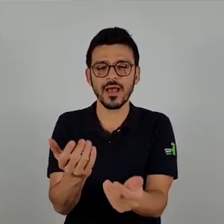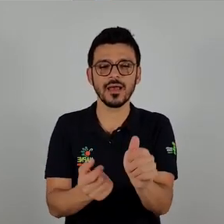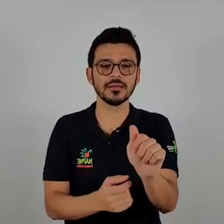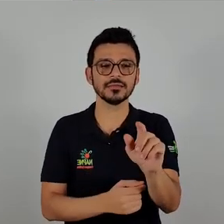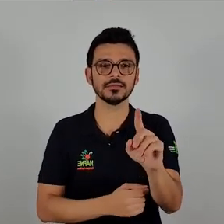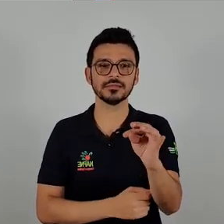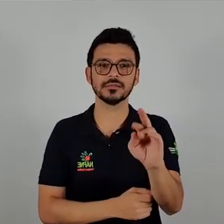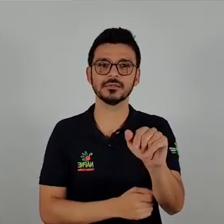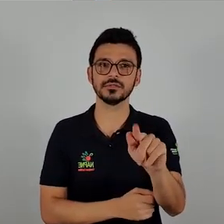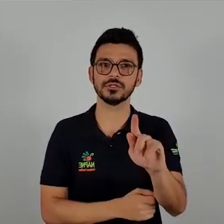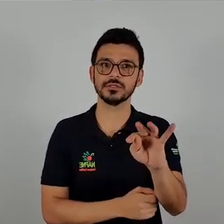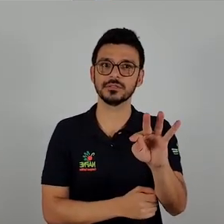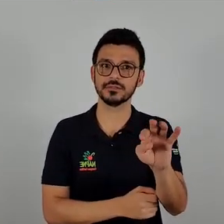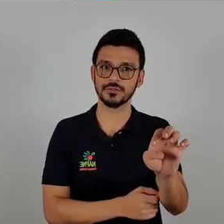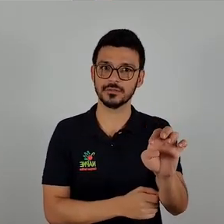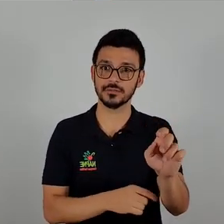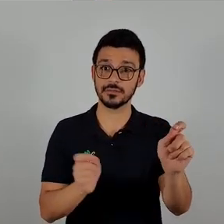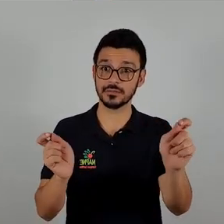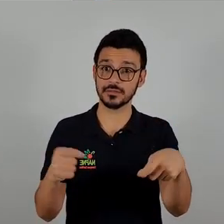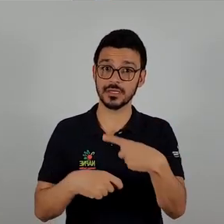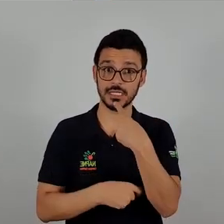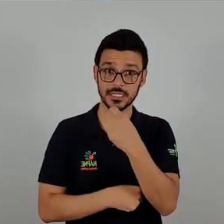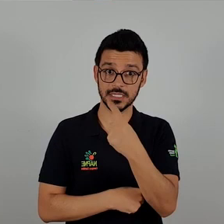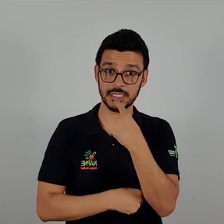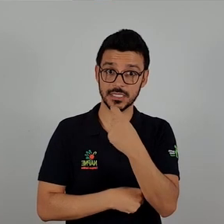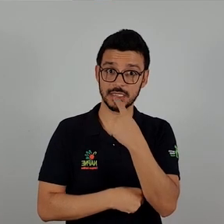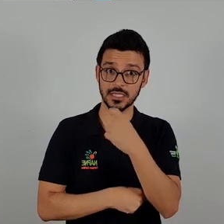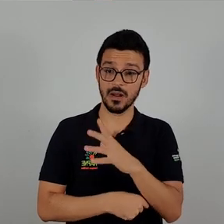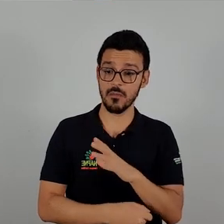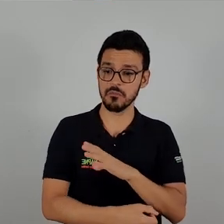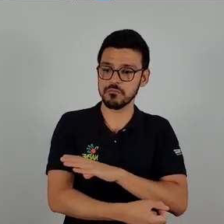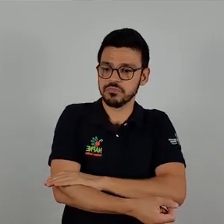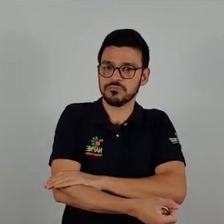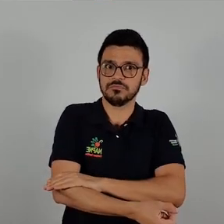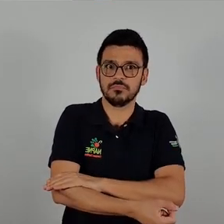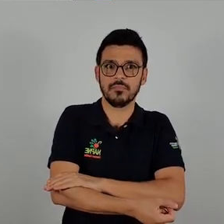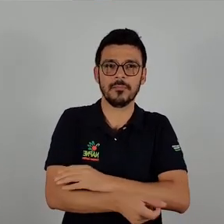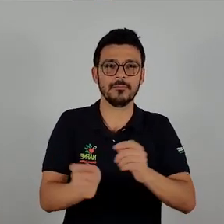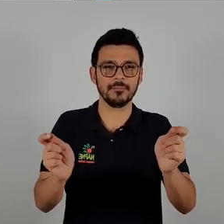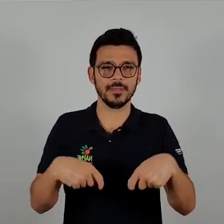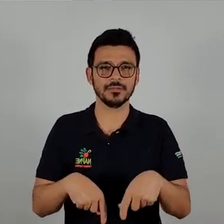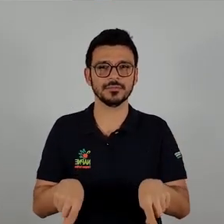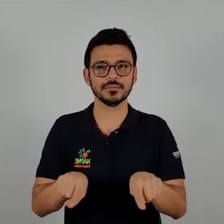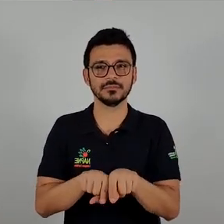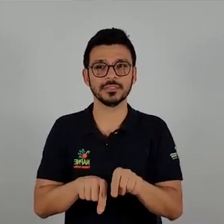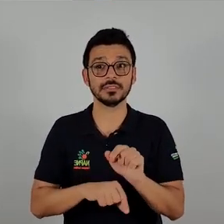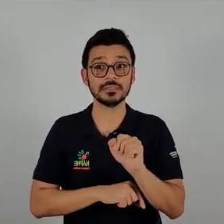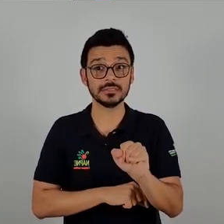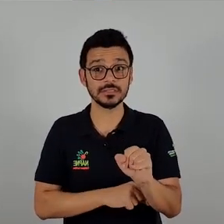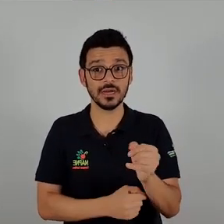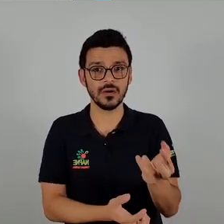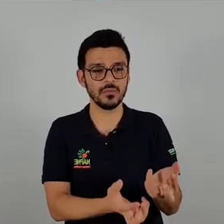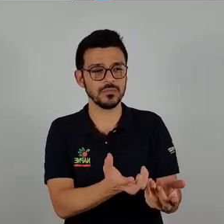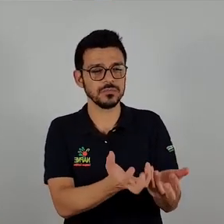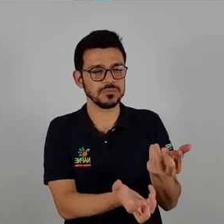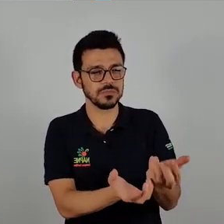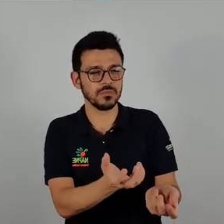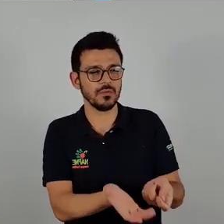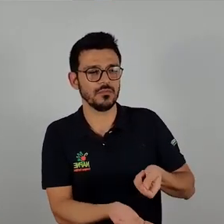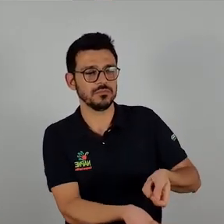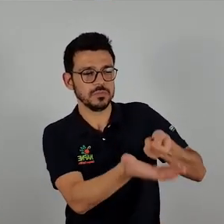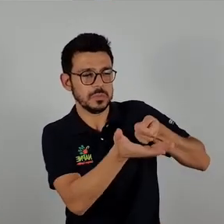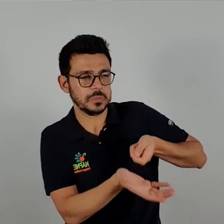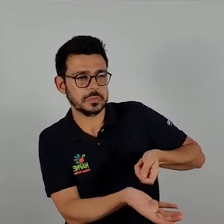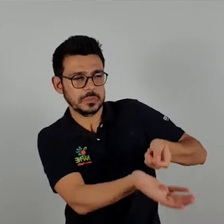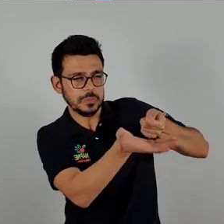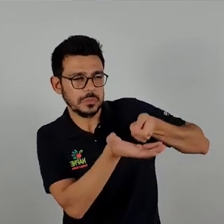causo uma hemorragia. Então, você vê, a maneira de preparo determina o que é que eu quero com a planta, porque ela ama sangue. Eu tenho que dizer para ela o